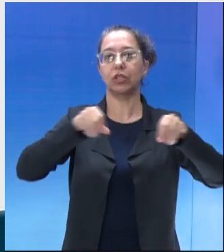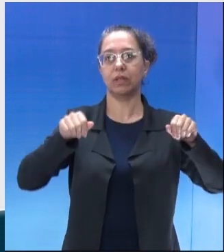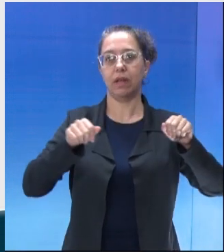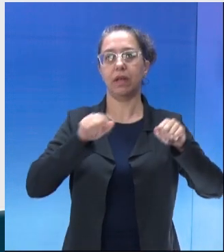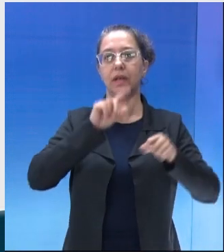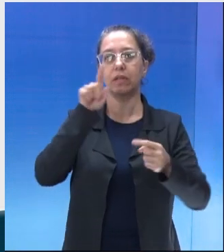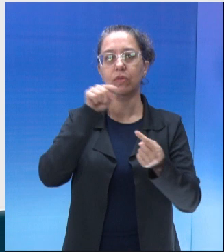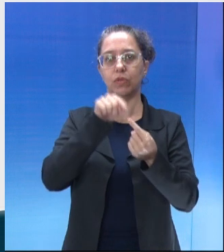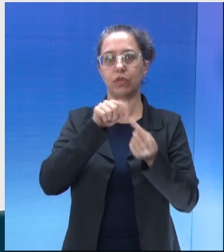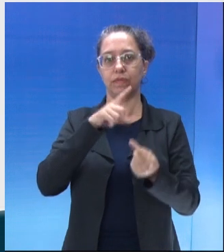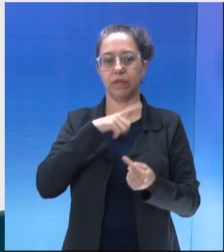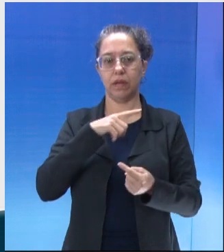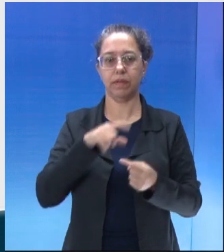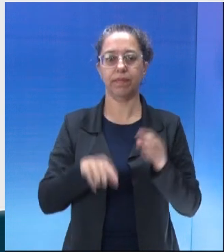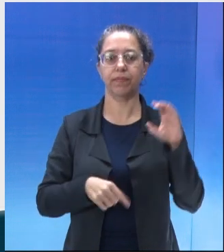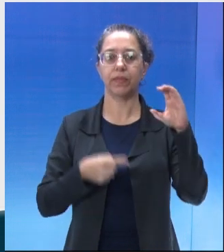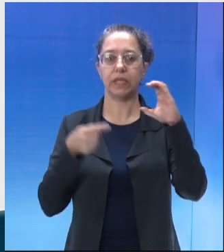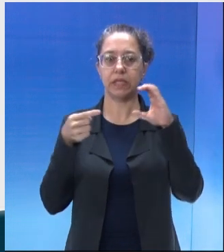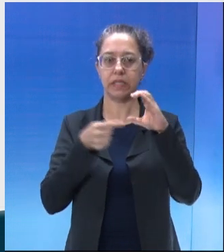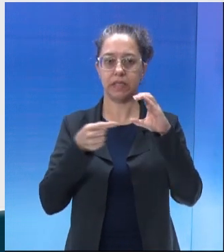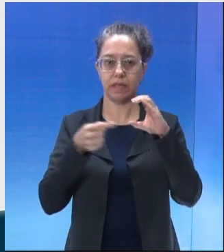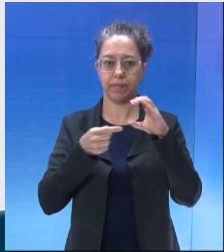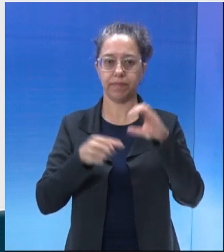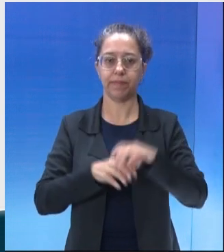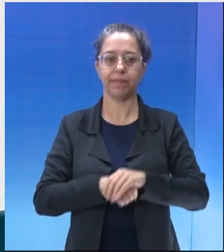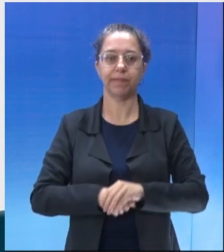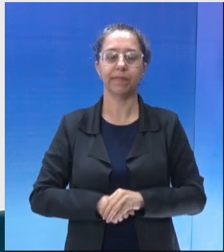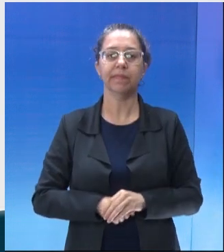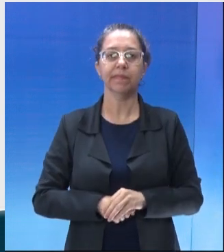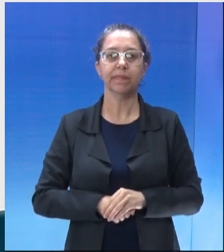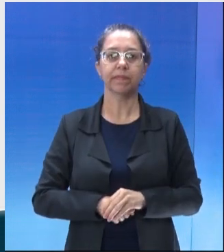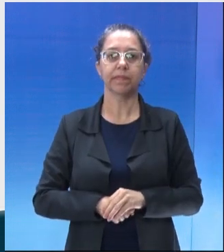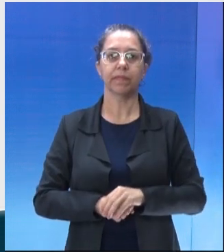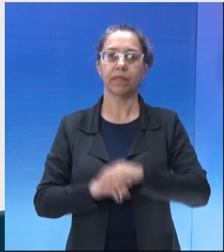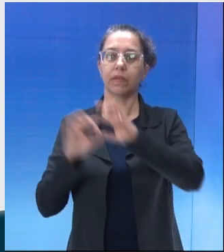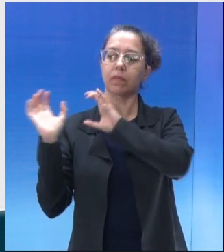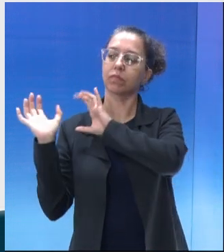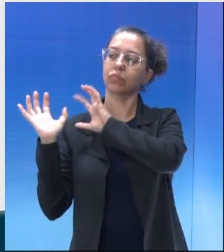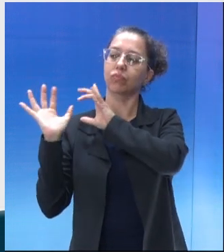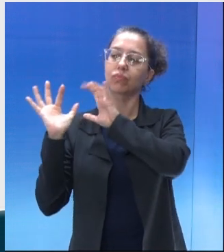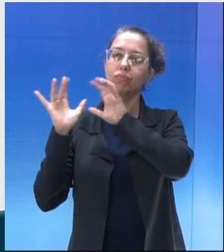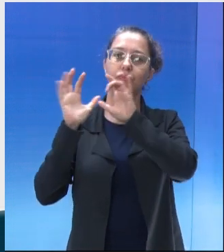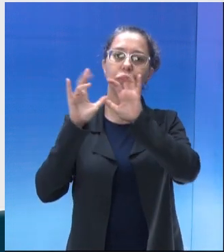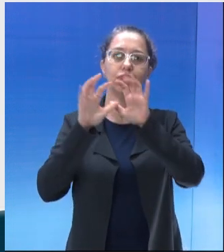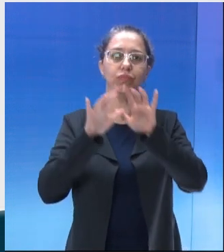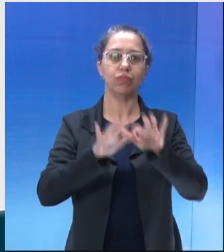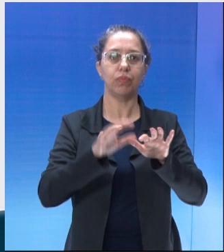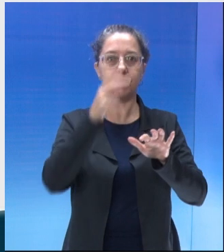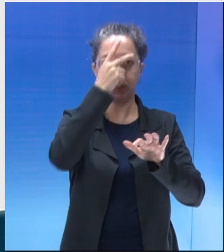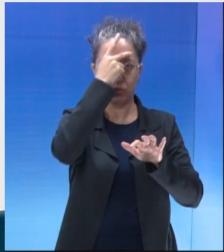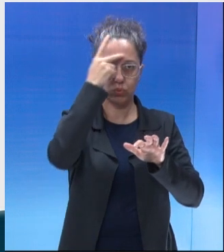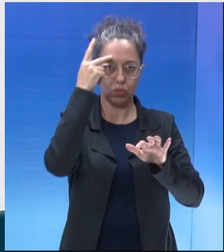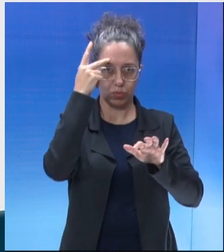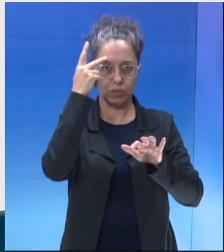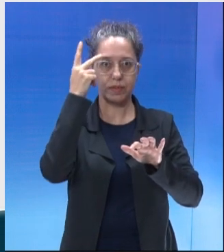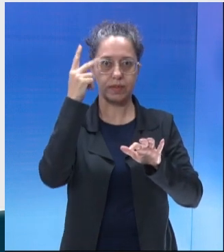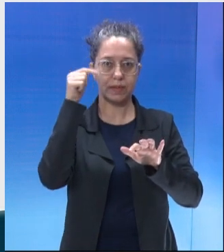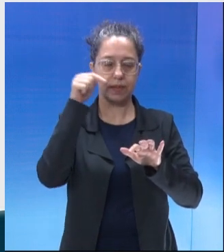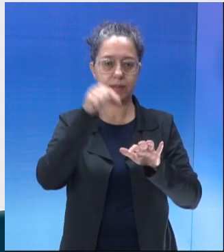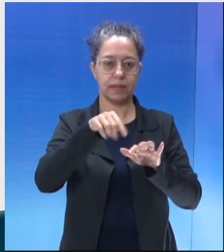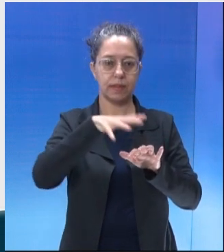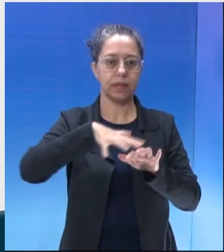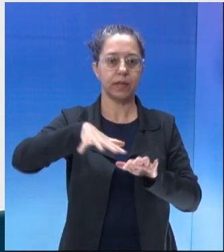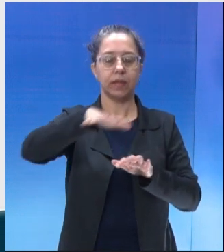propôs. A letra C fala sobre concentração fundiária. Veja, quando nós falamos de